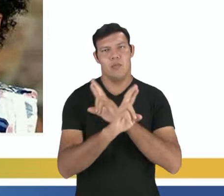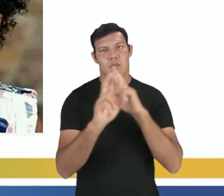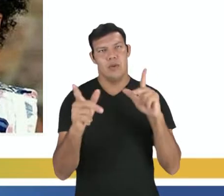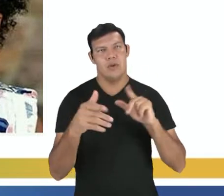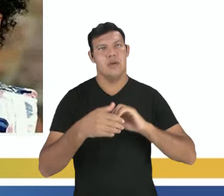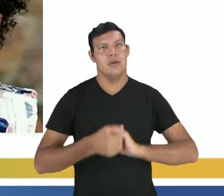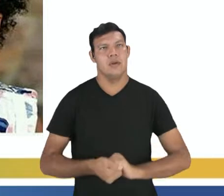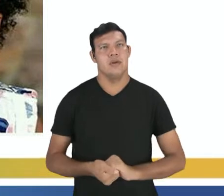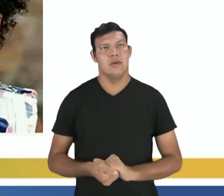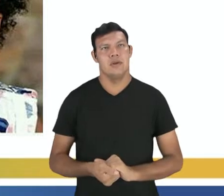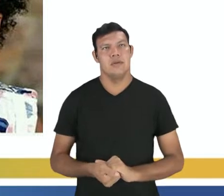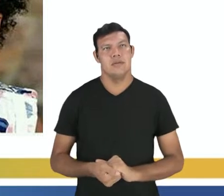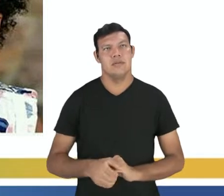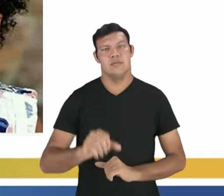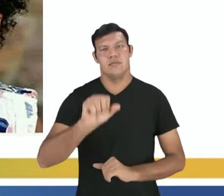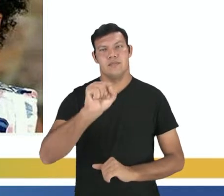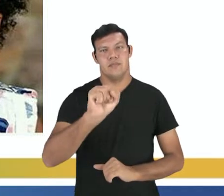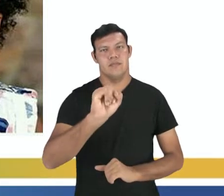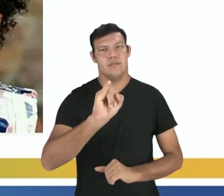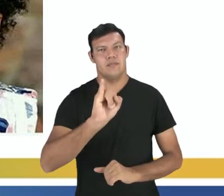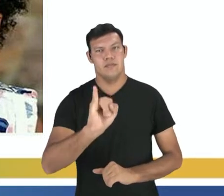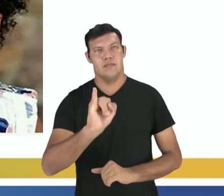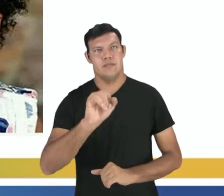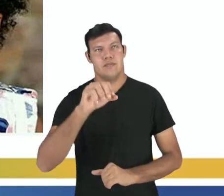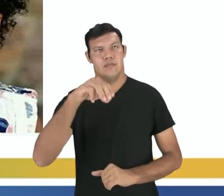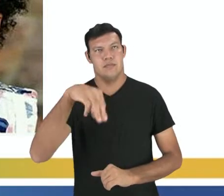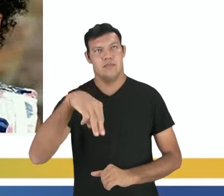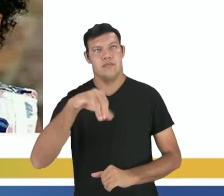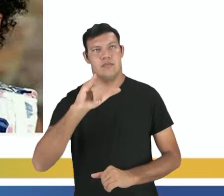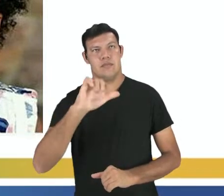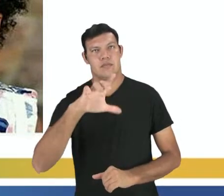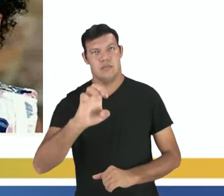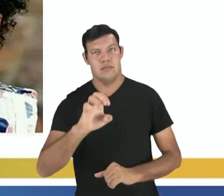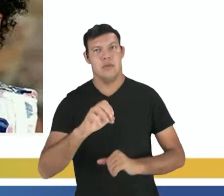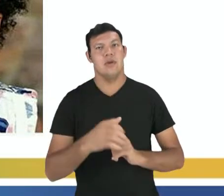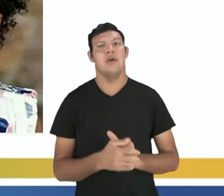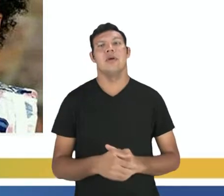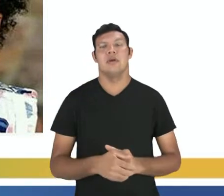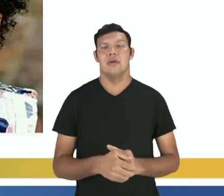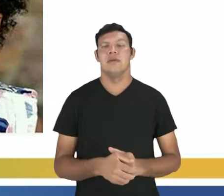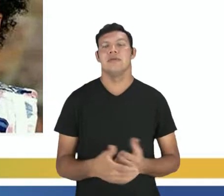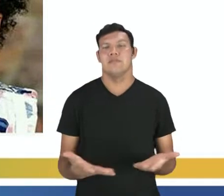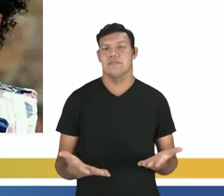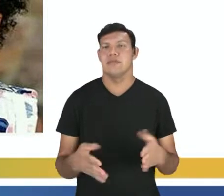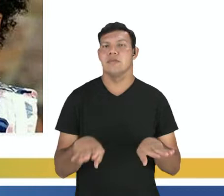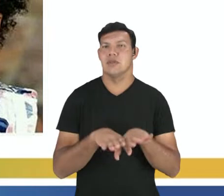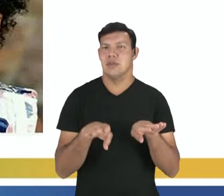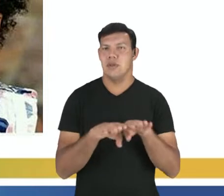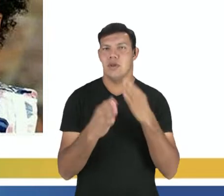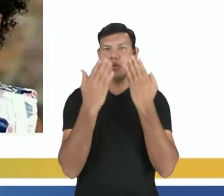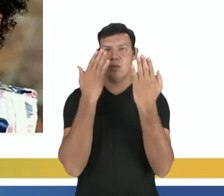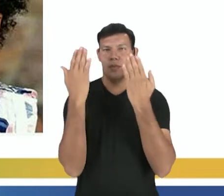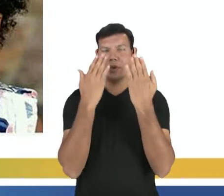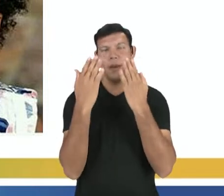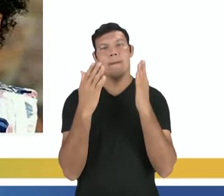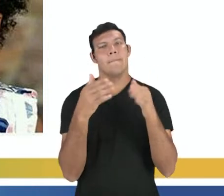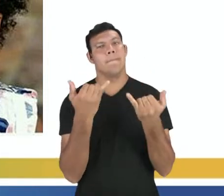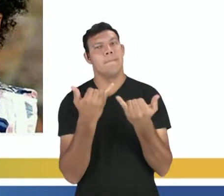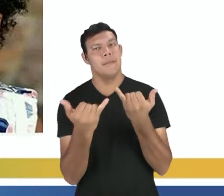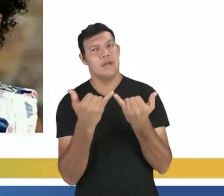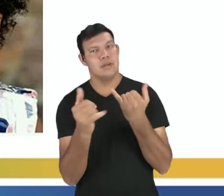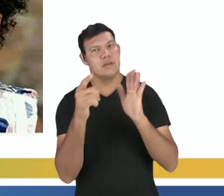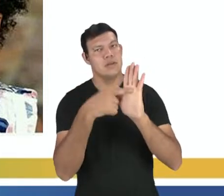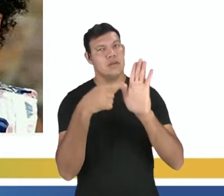A simile, ela também é uma comparação, ela é similar à metáfora, e ela estabelece uma